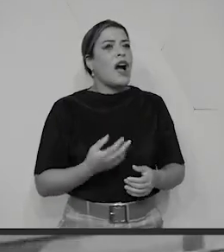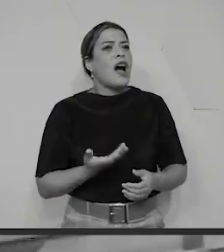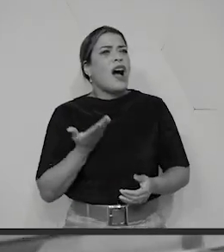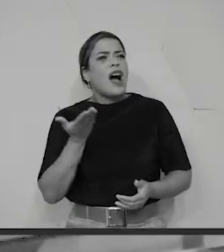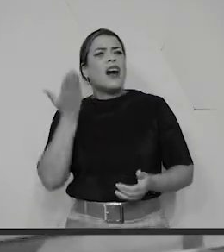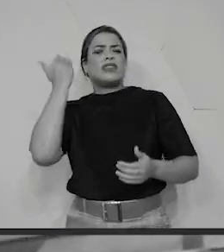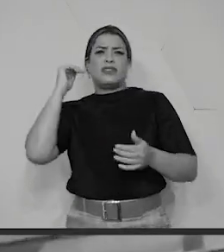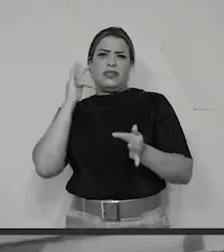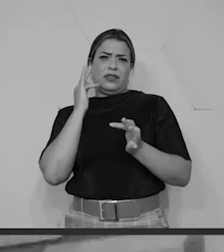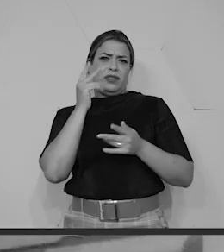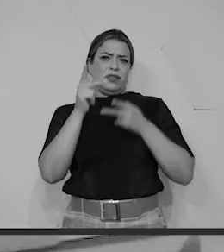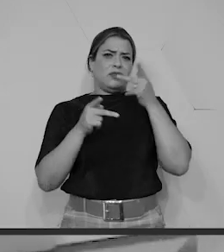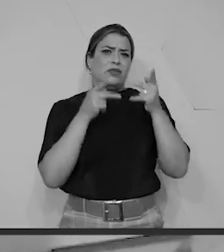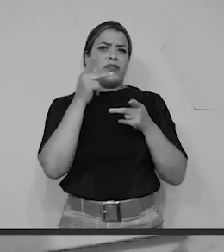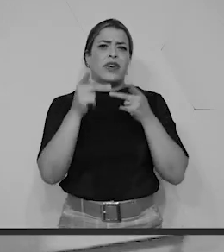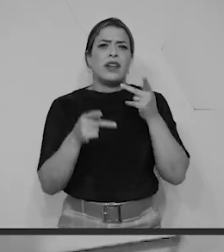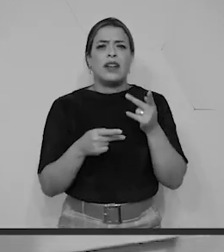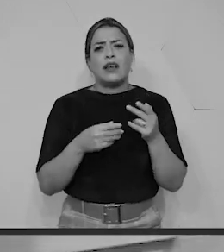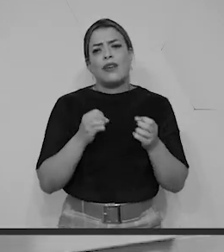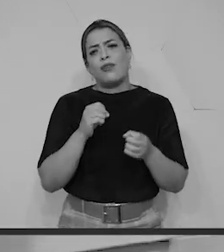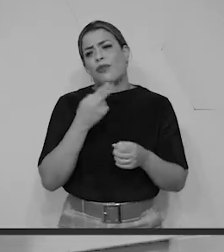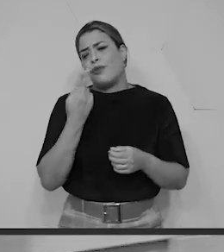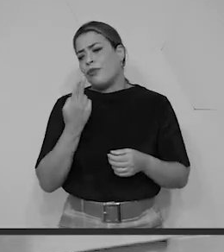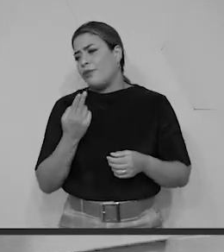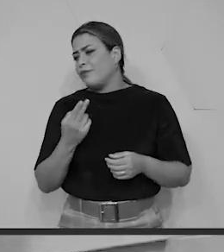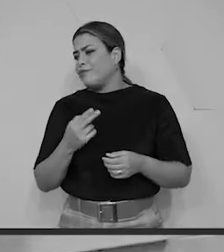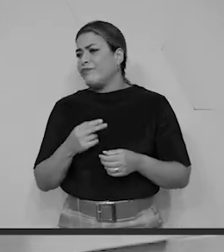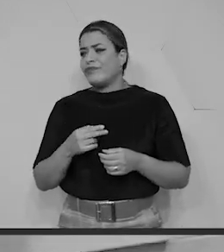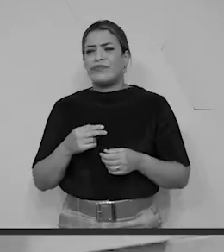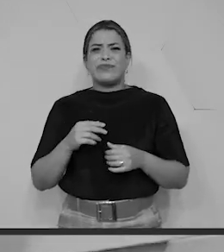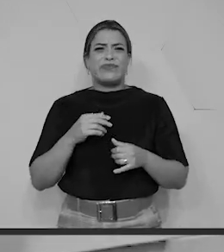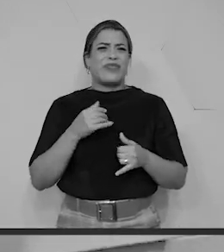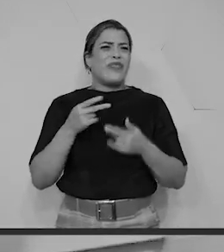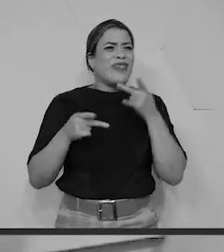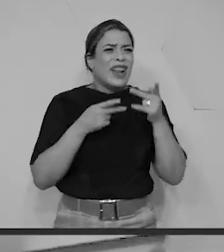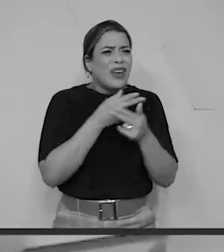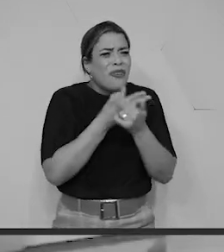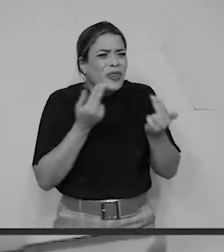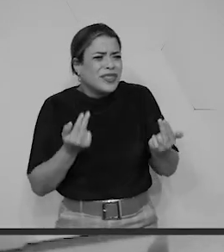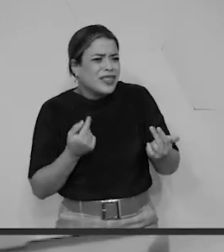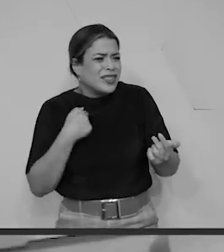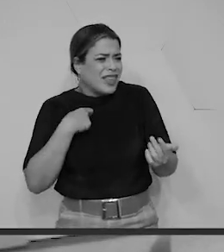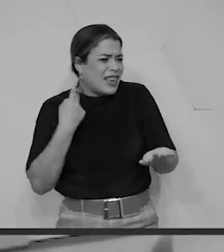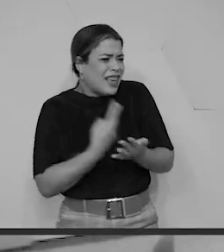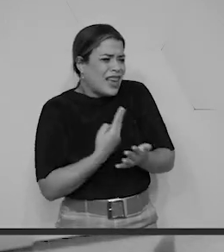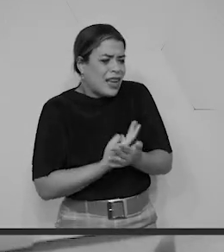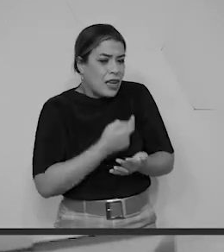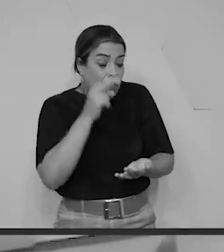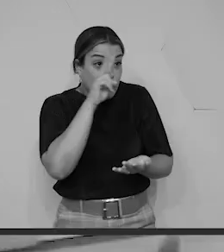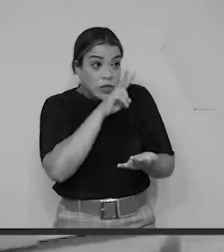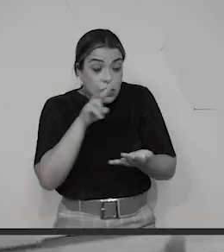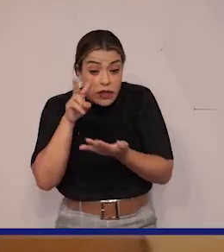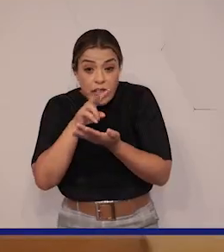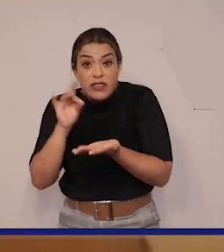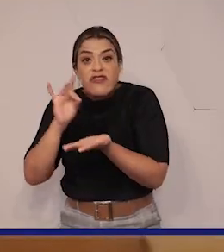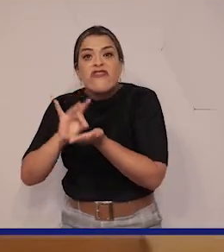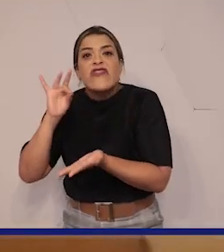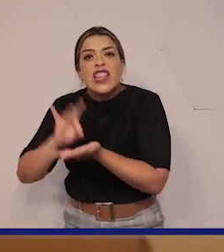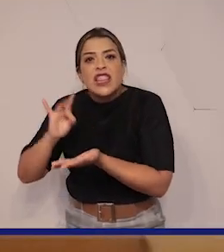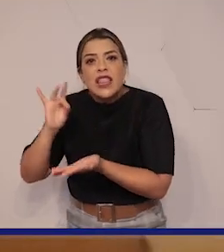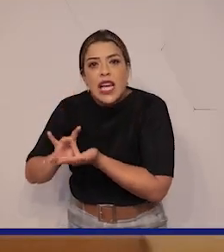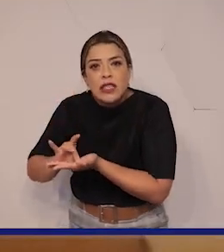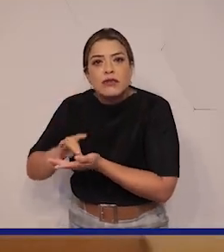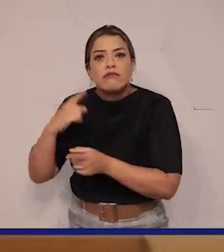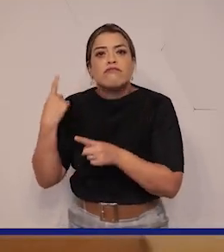Antes de falar, de tecer algum comentário, sabe? É observar e observar mesmo.